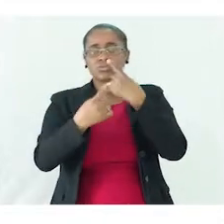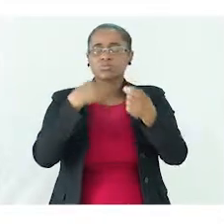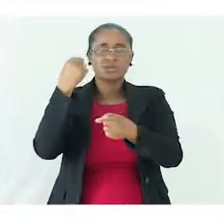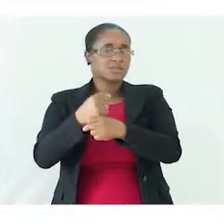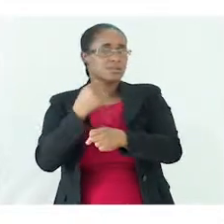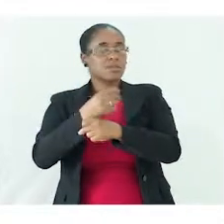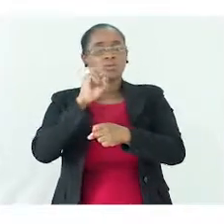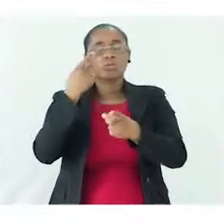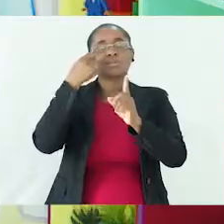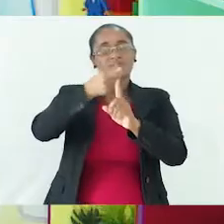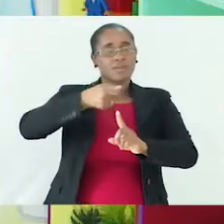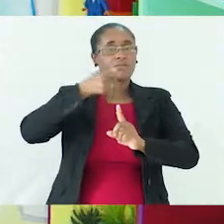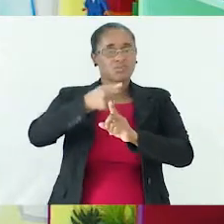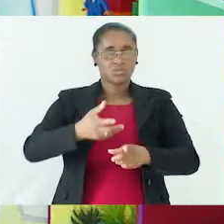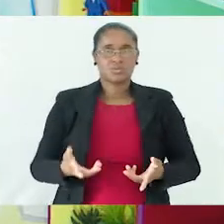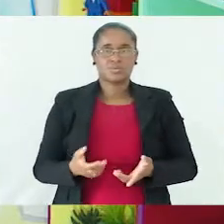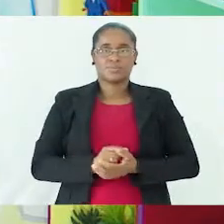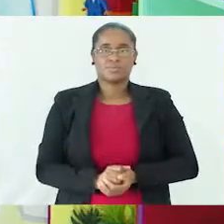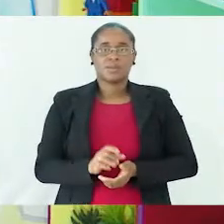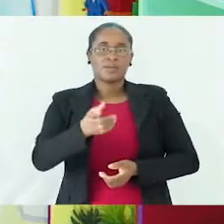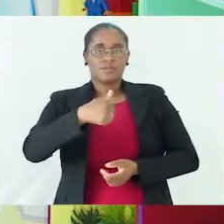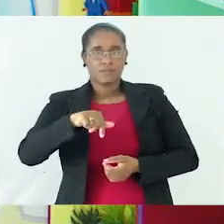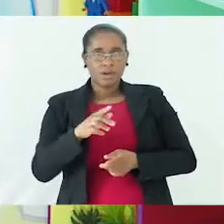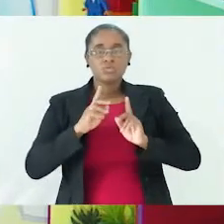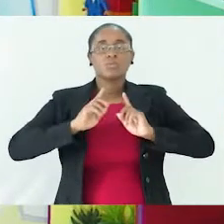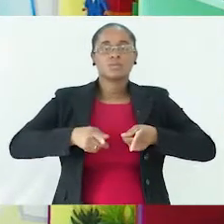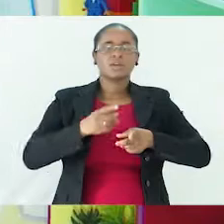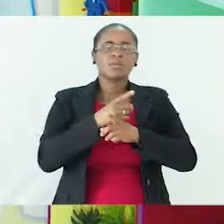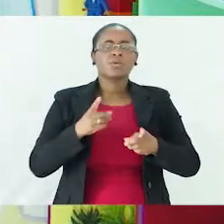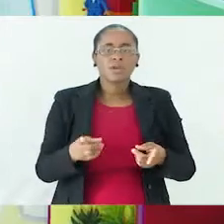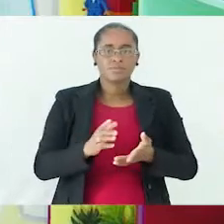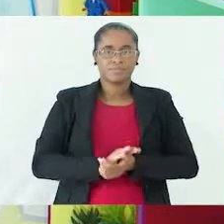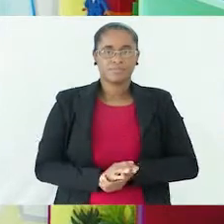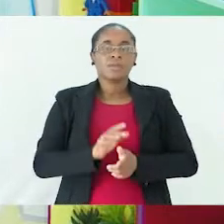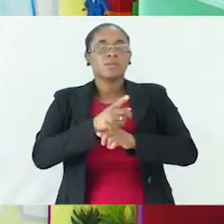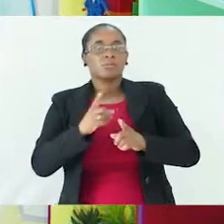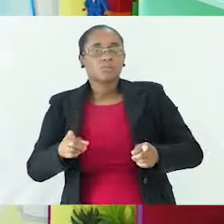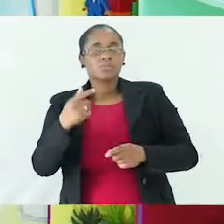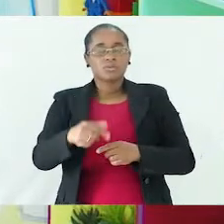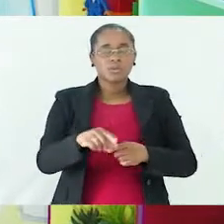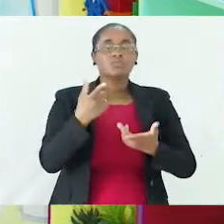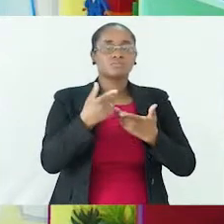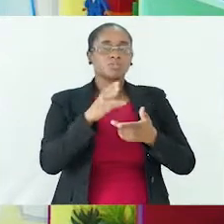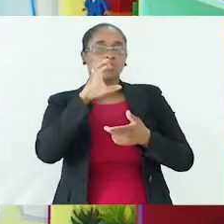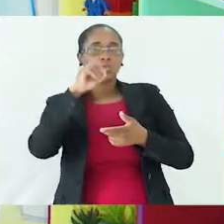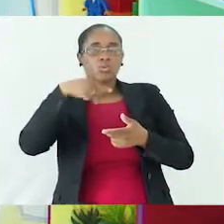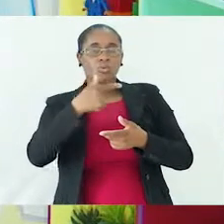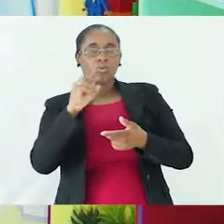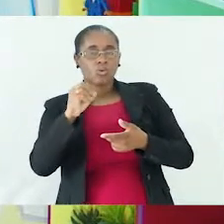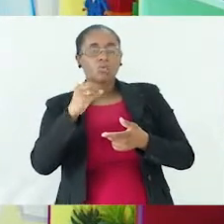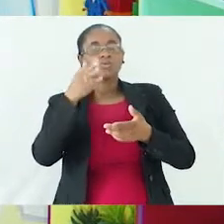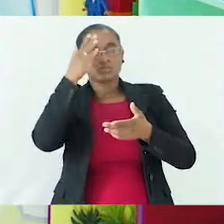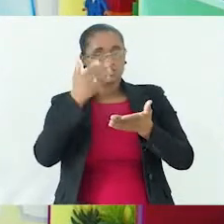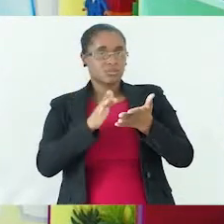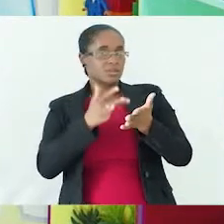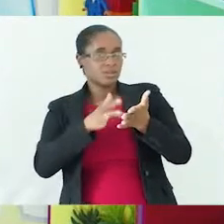ou desafios. Então, vamos começar. E por quê? Porque temos o conto da página 82 do vosso